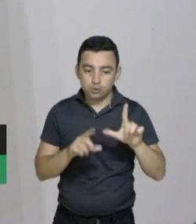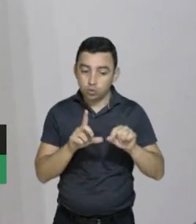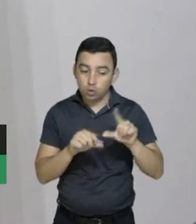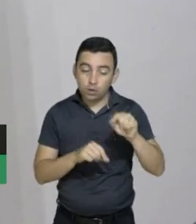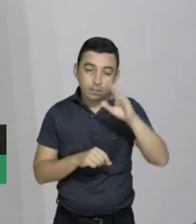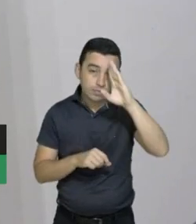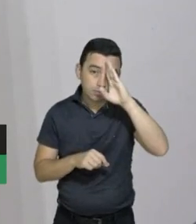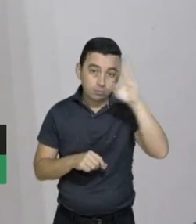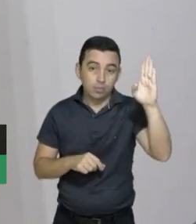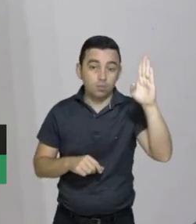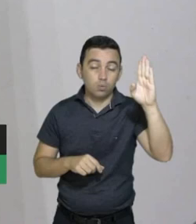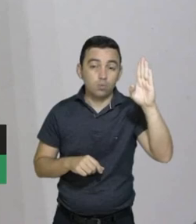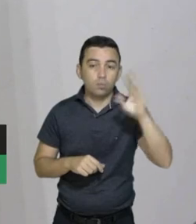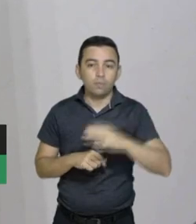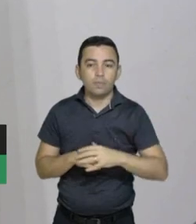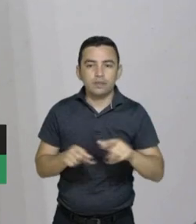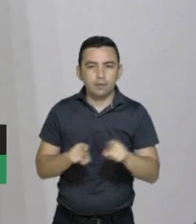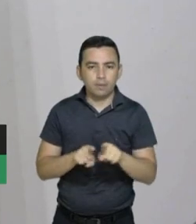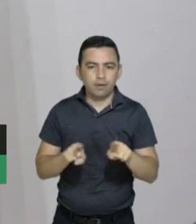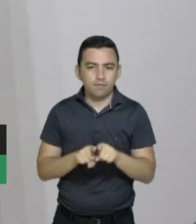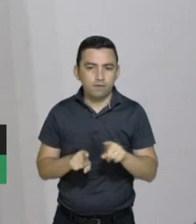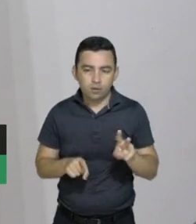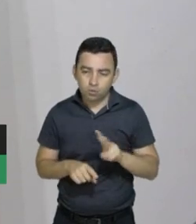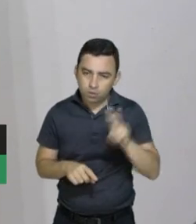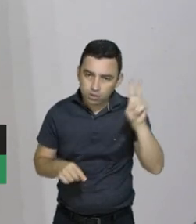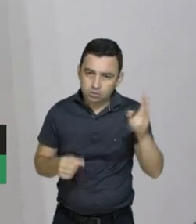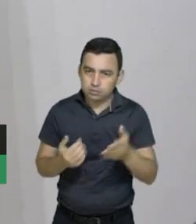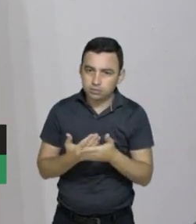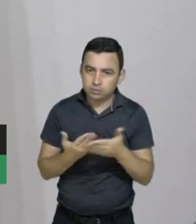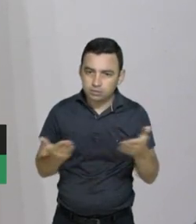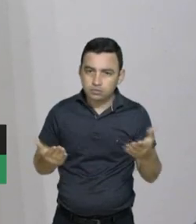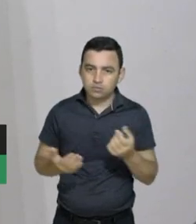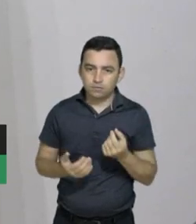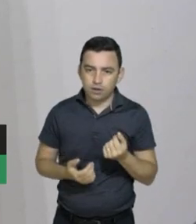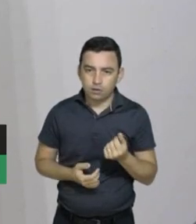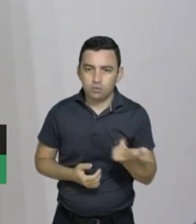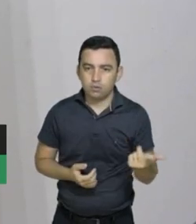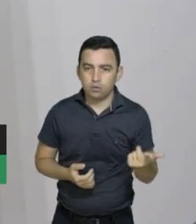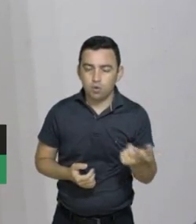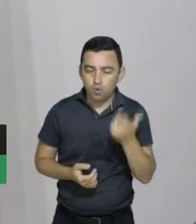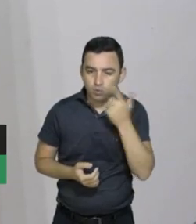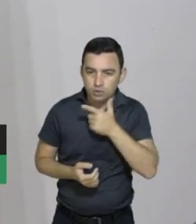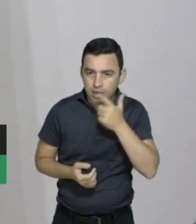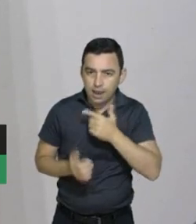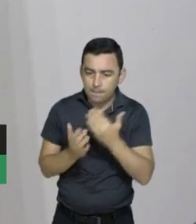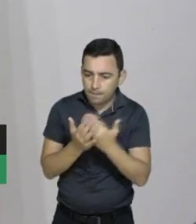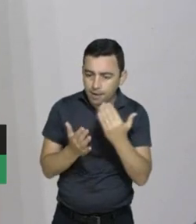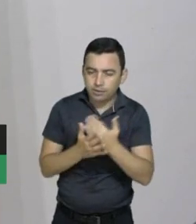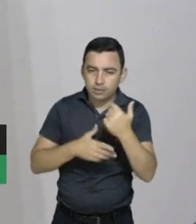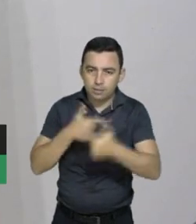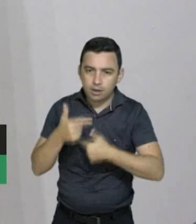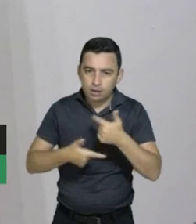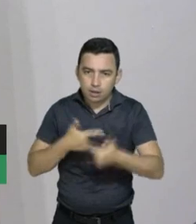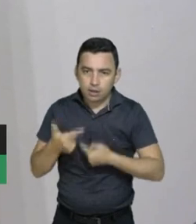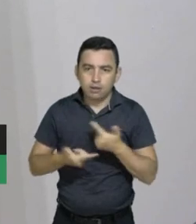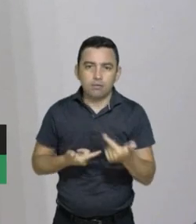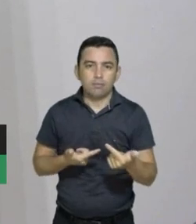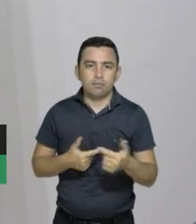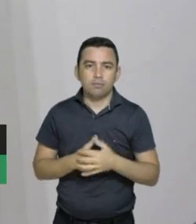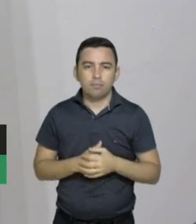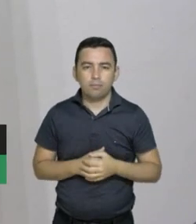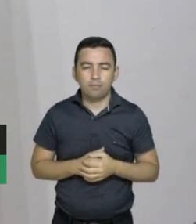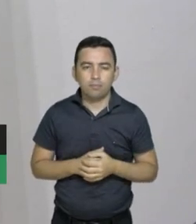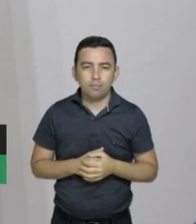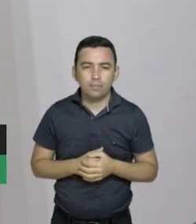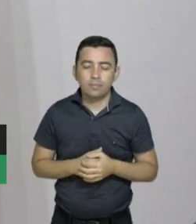prioridades e que valoriza o erário que faz mais com menos que faz do pouco bastante mas isso